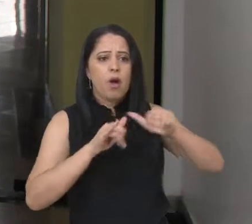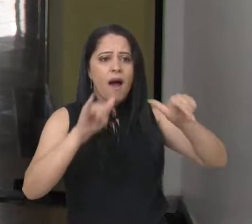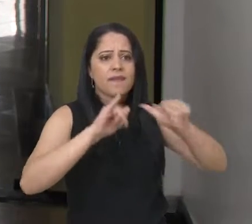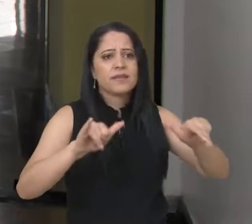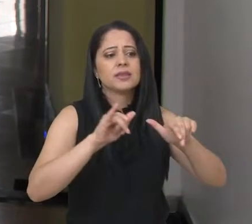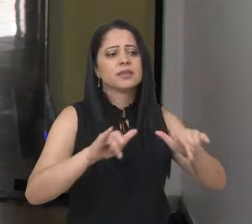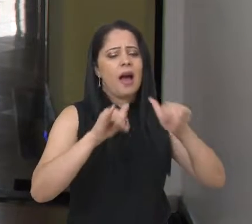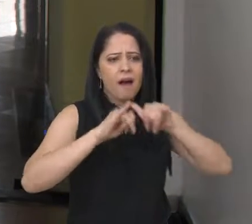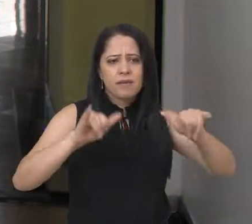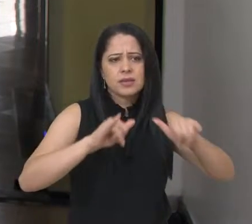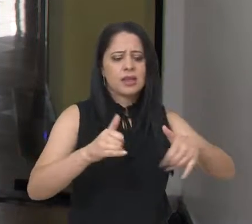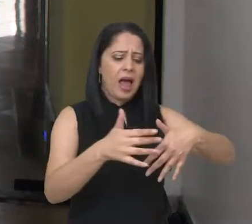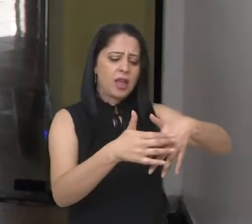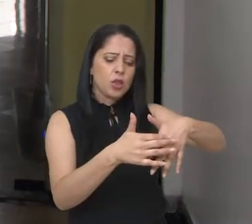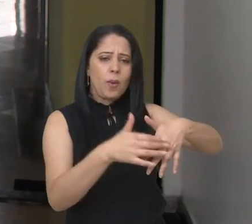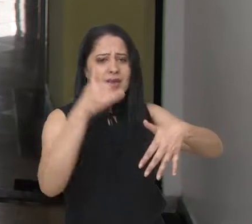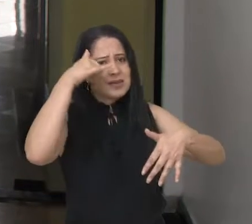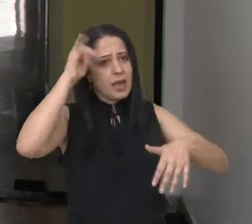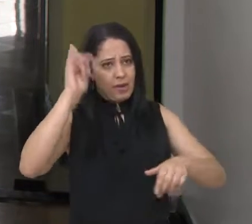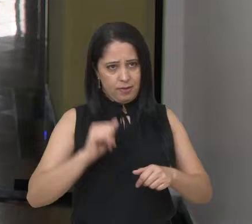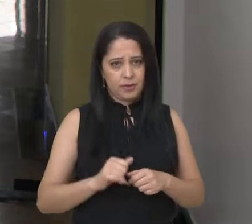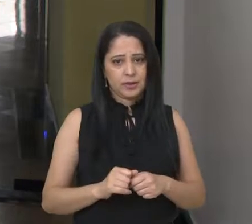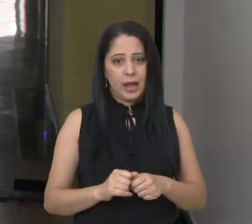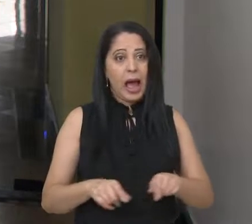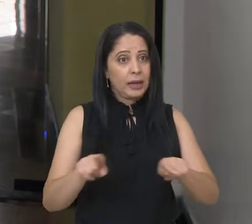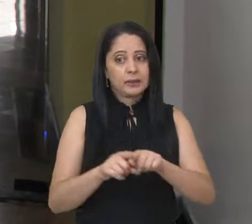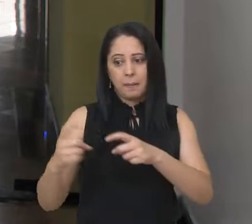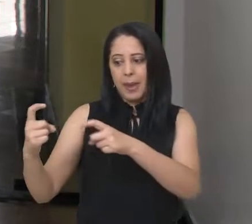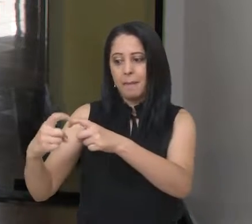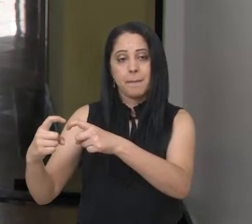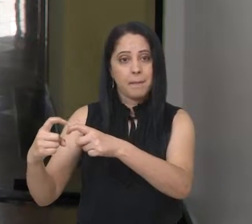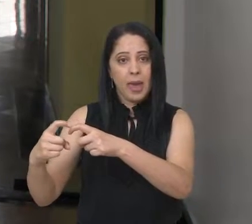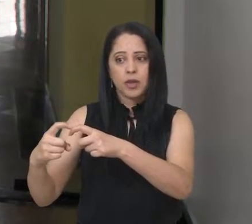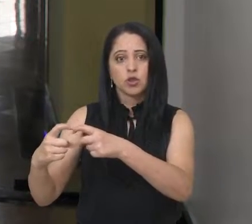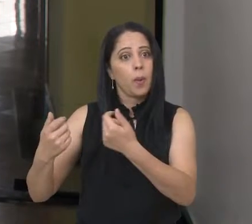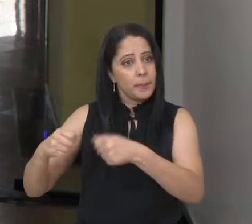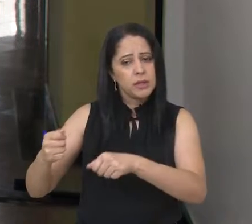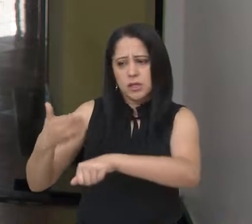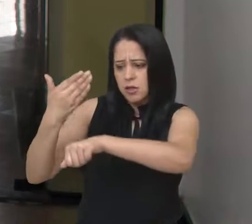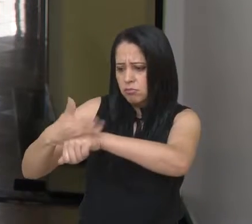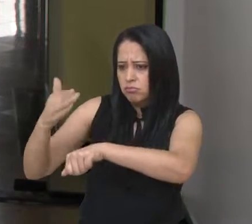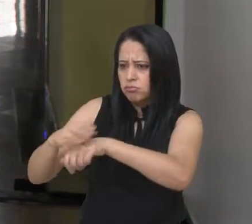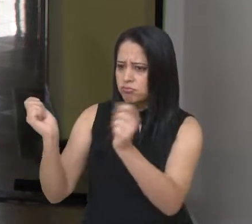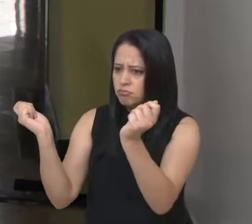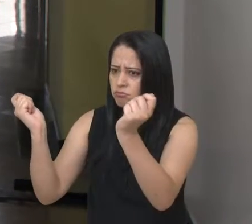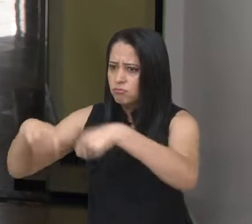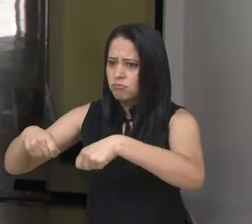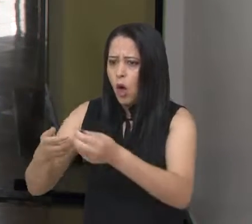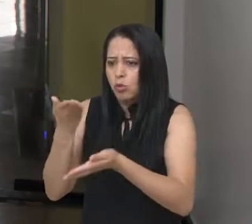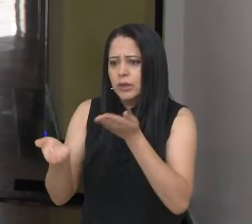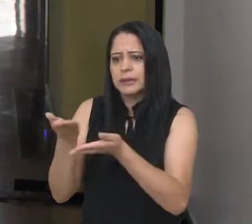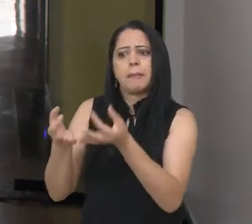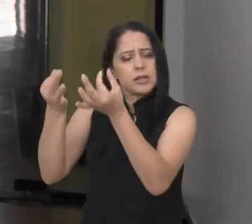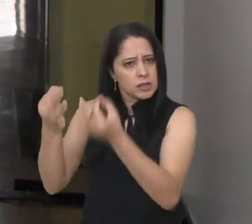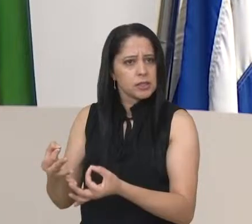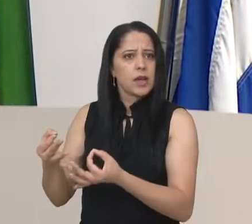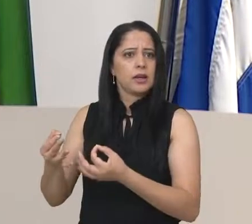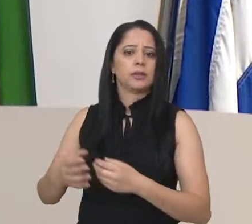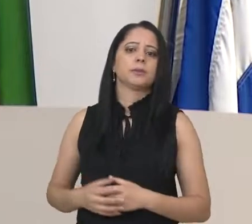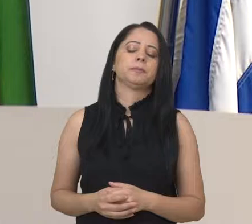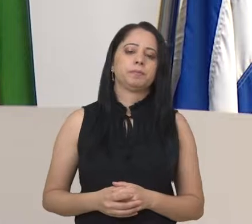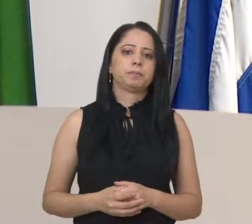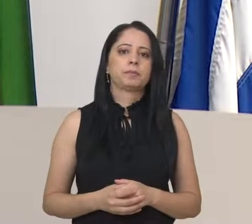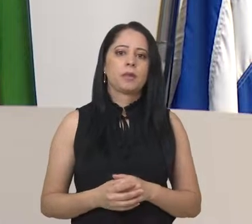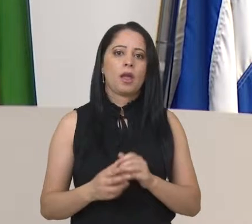trombose e de como evitar essa trombose, e para os médicos também, de repente, a gente tem um treinamento para tratar adequadamente a trombose.